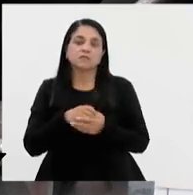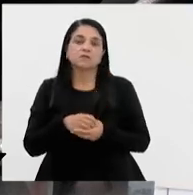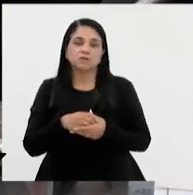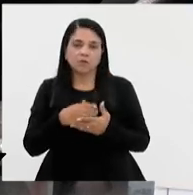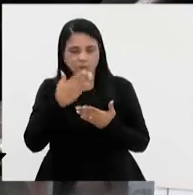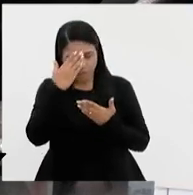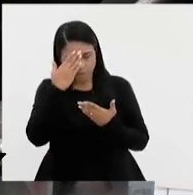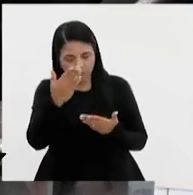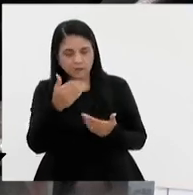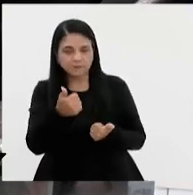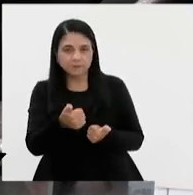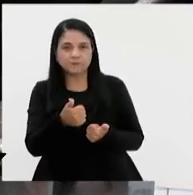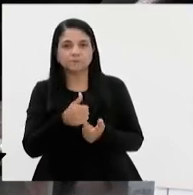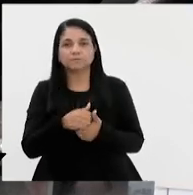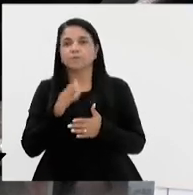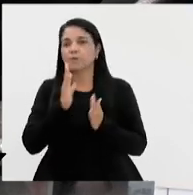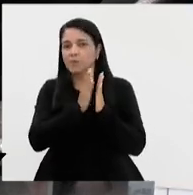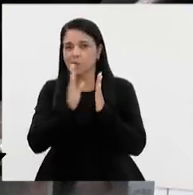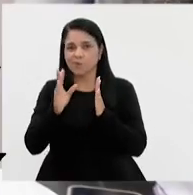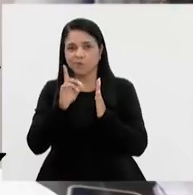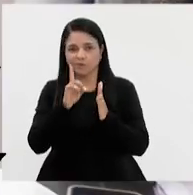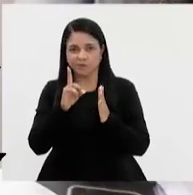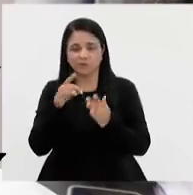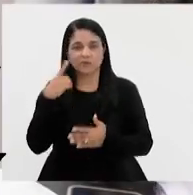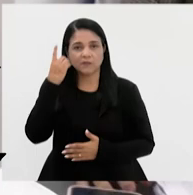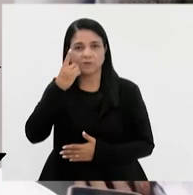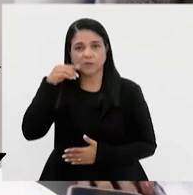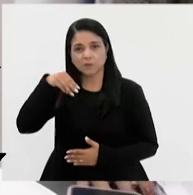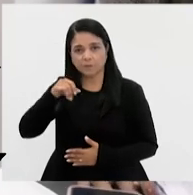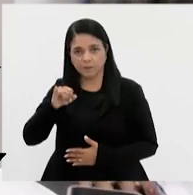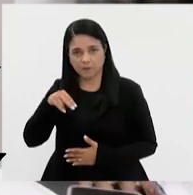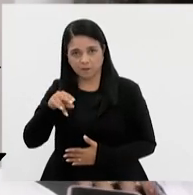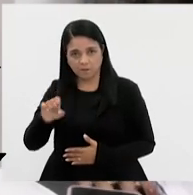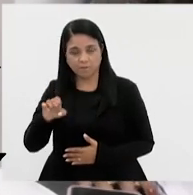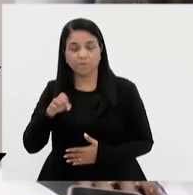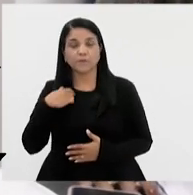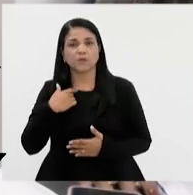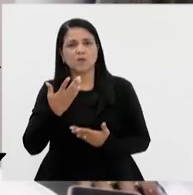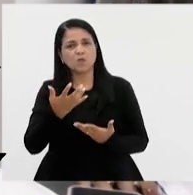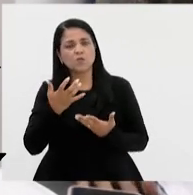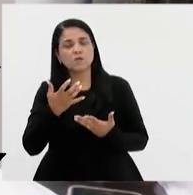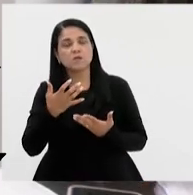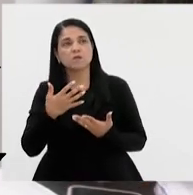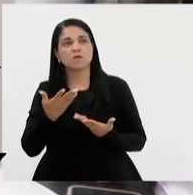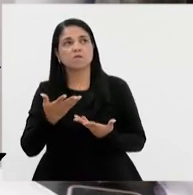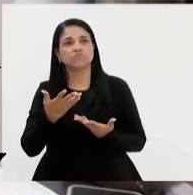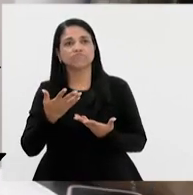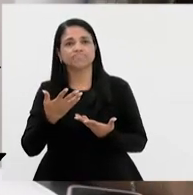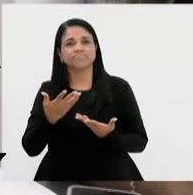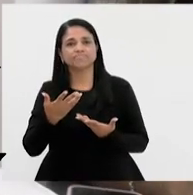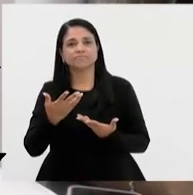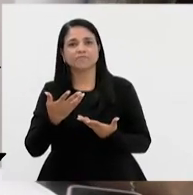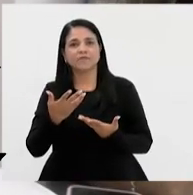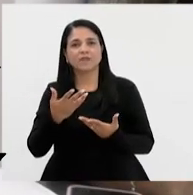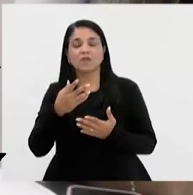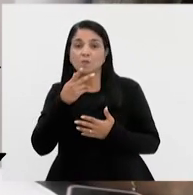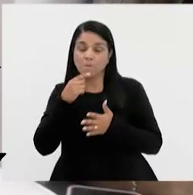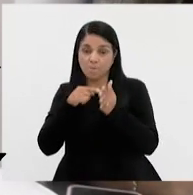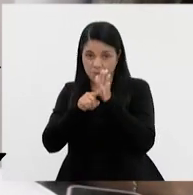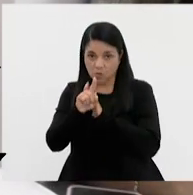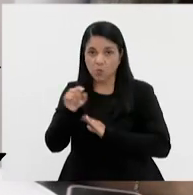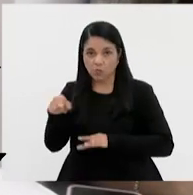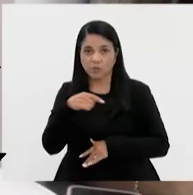ordem, presidente. Pela ordem, rapidamente. Deputado Mink. Não, eu me esqueci, eu ia fazer essa questão para o Rodrigo Amorim,